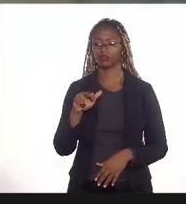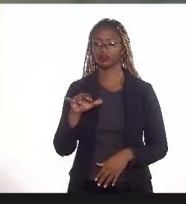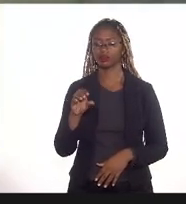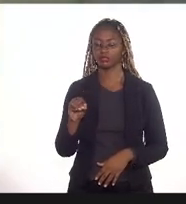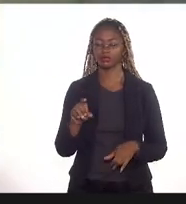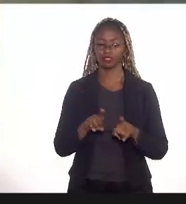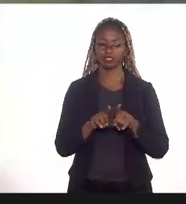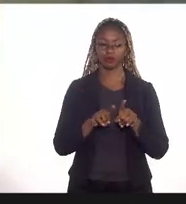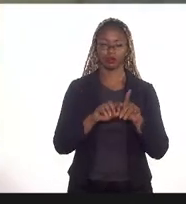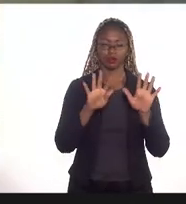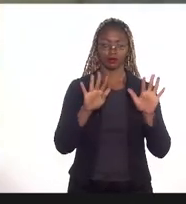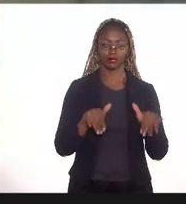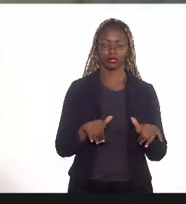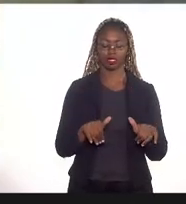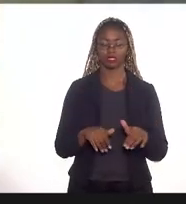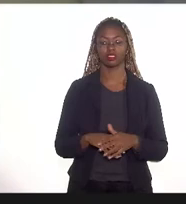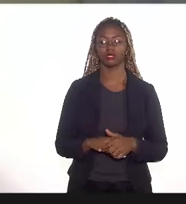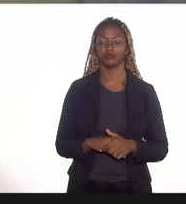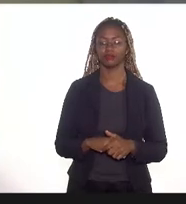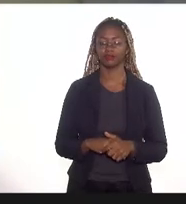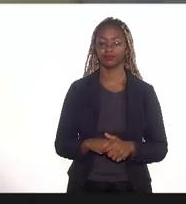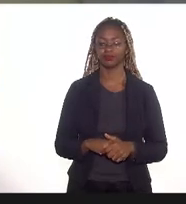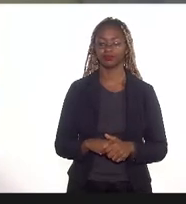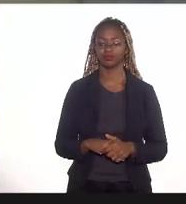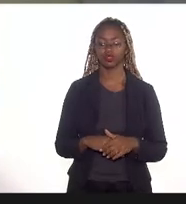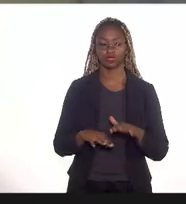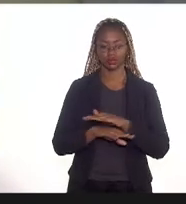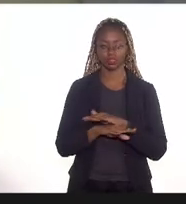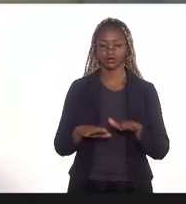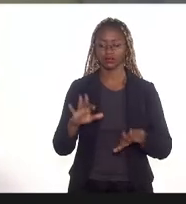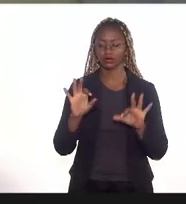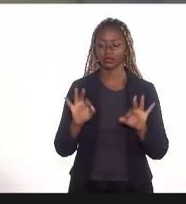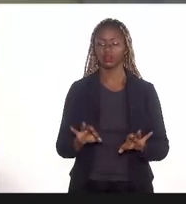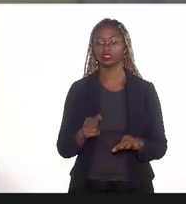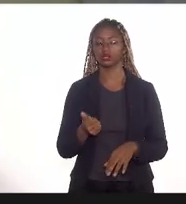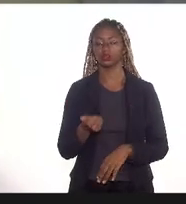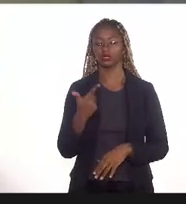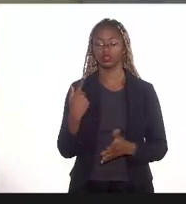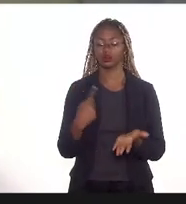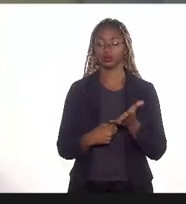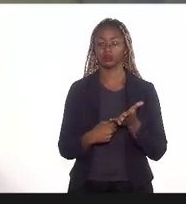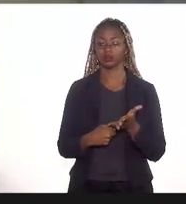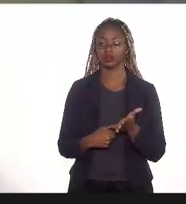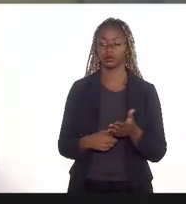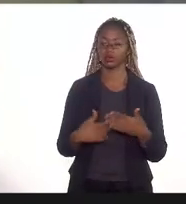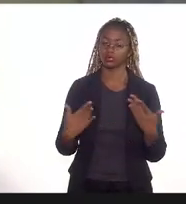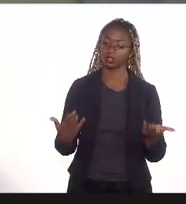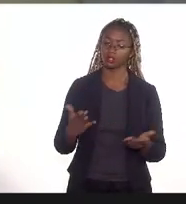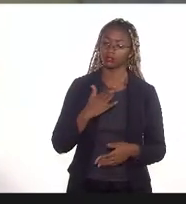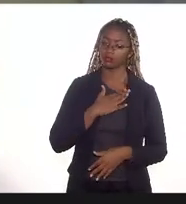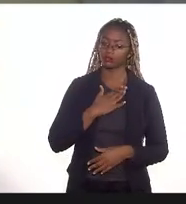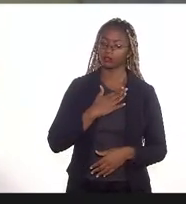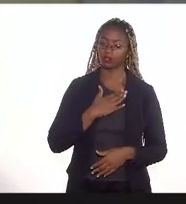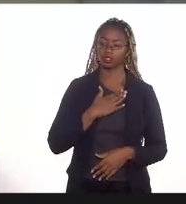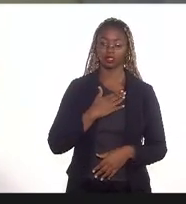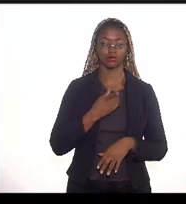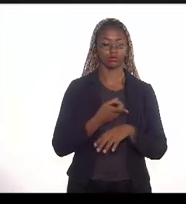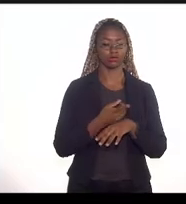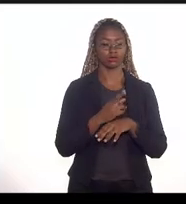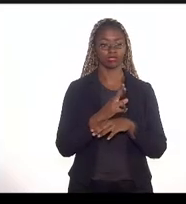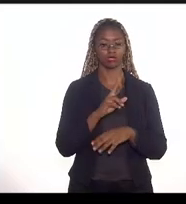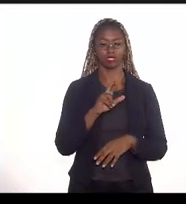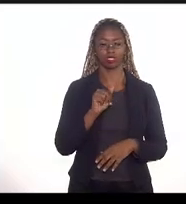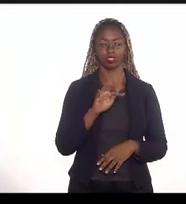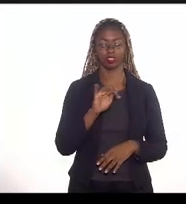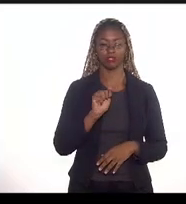gente concluir exatamente às 12 horas, como combinamos. Então, da minha parte, doutor Rafael, eu gostaria